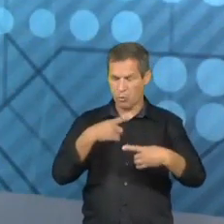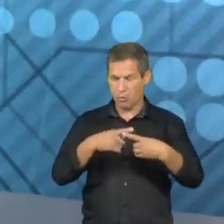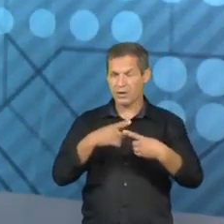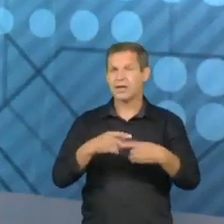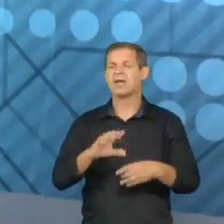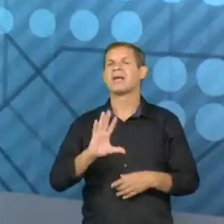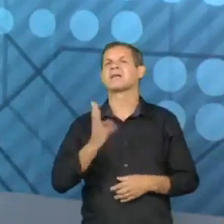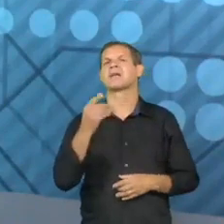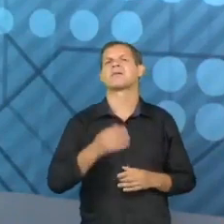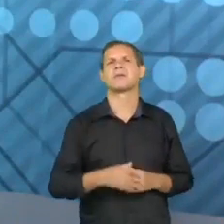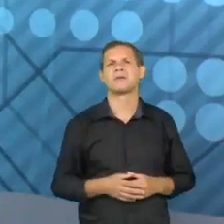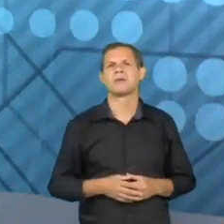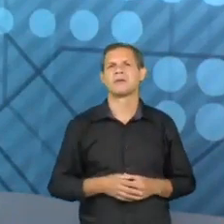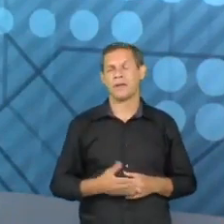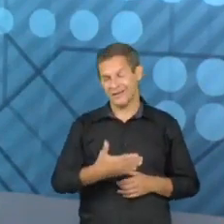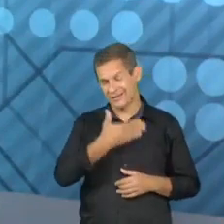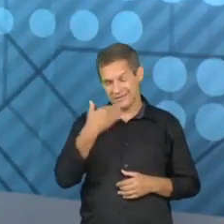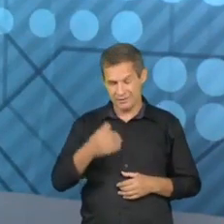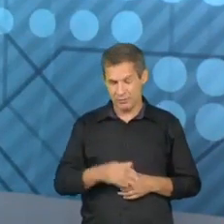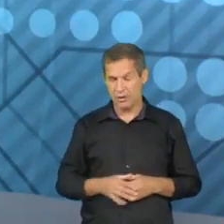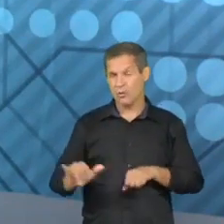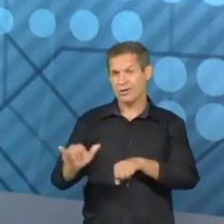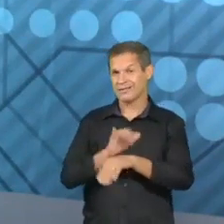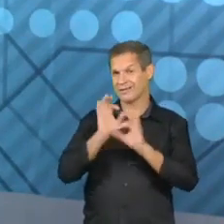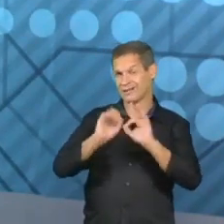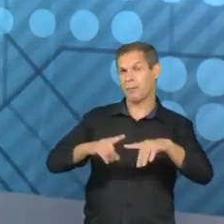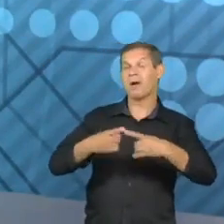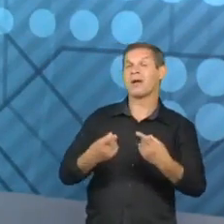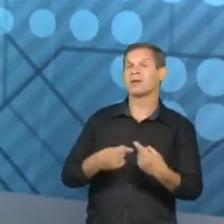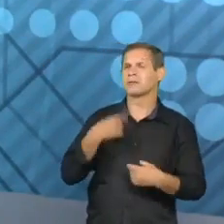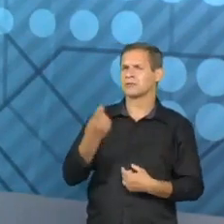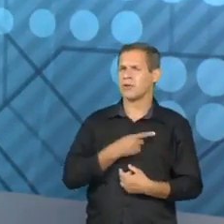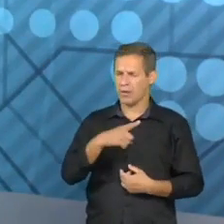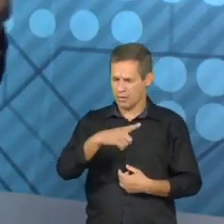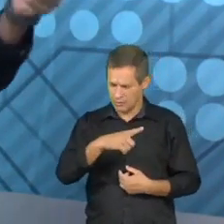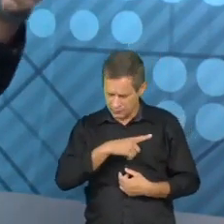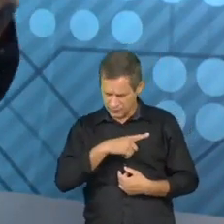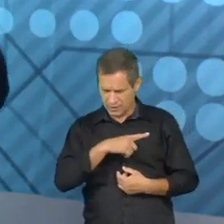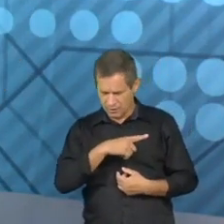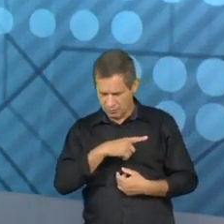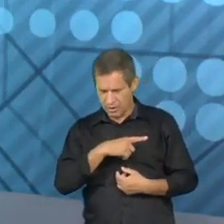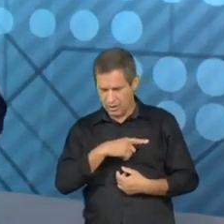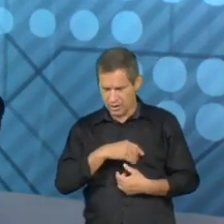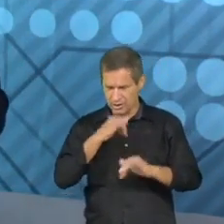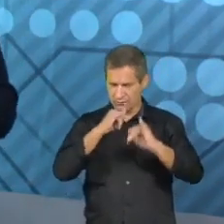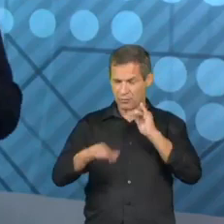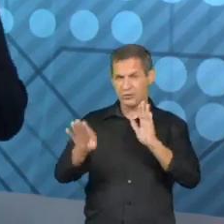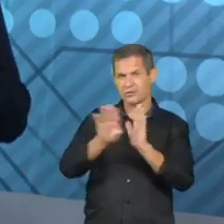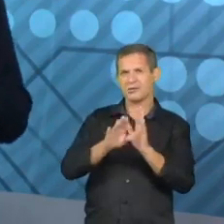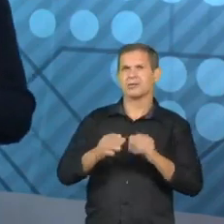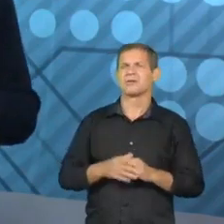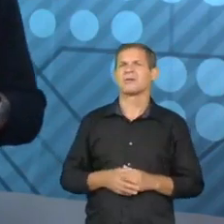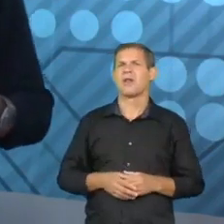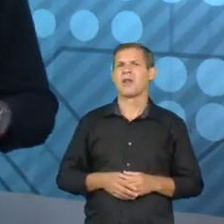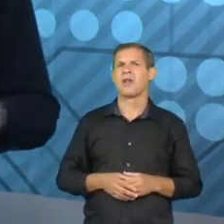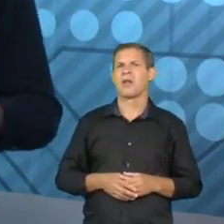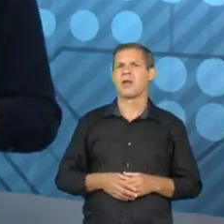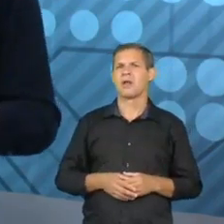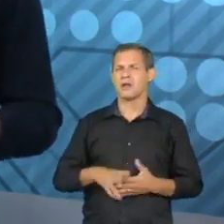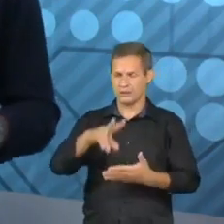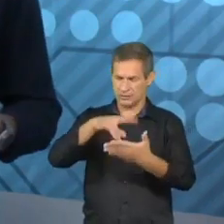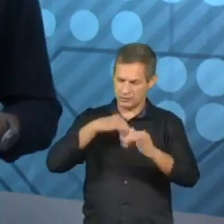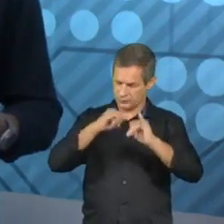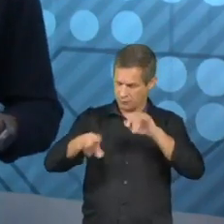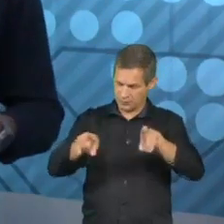que ocorra a melhor ação possível. O que a gente fala aqui é de mensagem que chega, leitura de